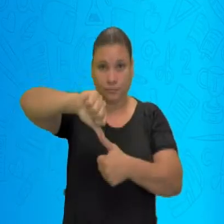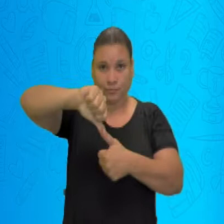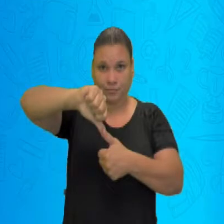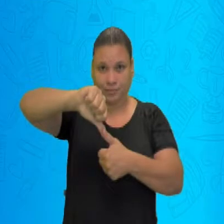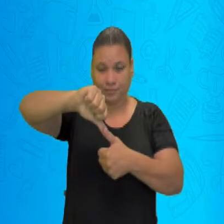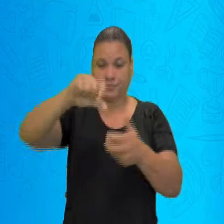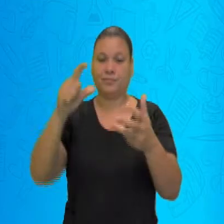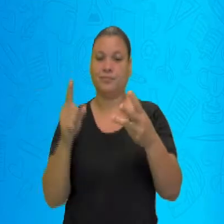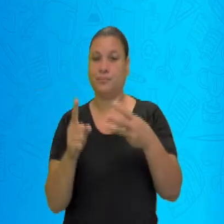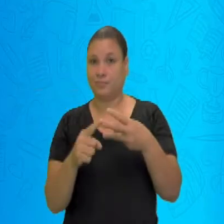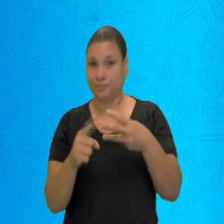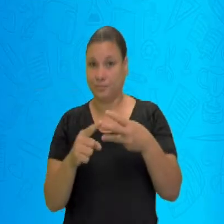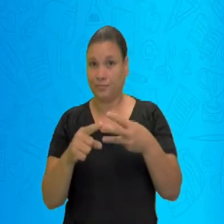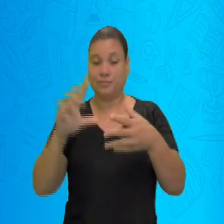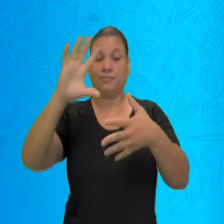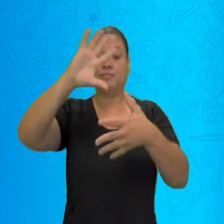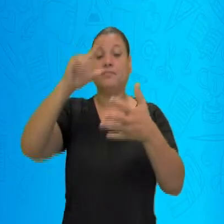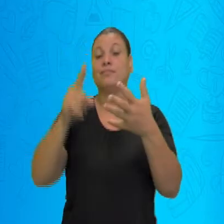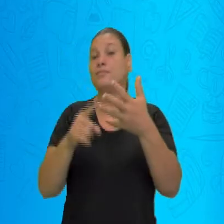aqui, ó,